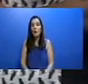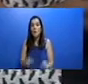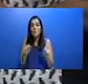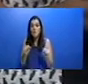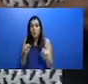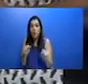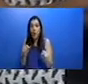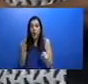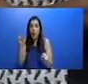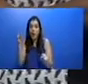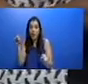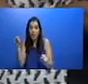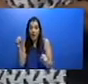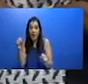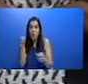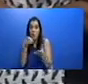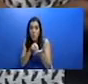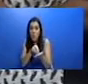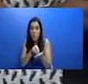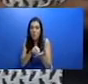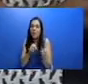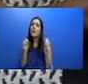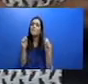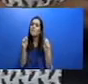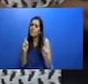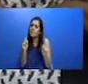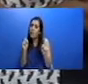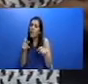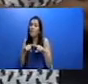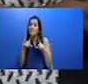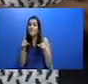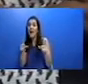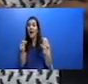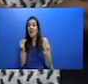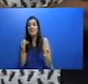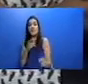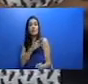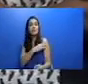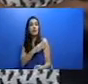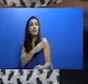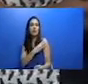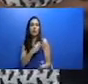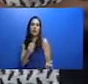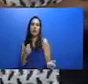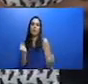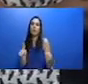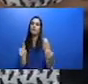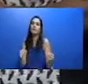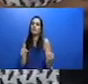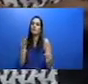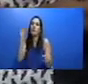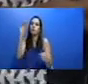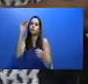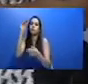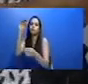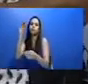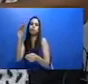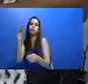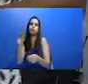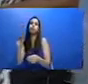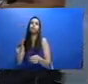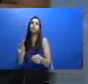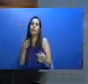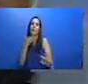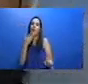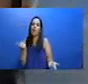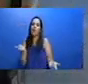e colocar os números? Poderia, né? Mas como nós já estamos no 3º ano e nós já aprendemos a montar os algoritmos, vamos